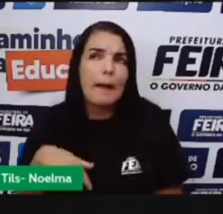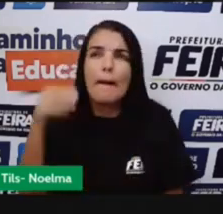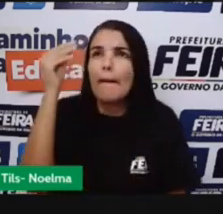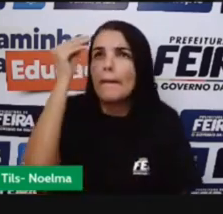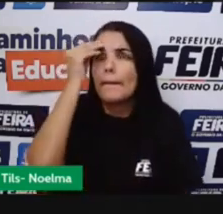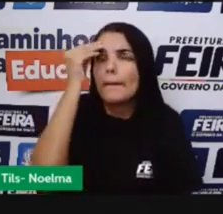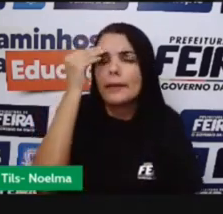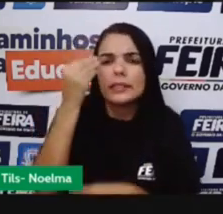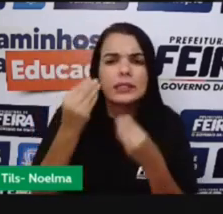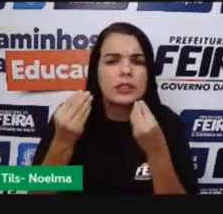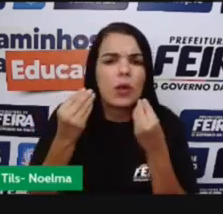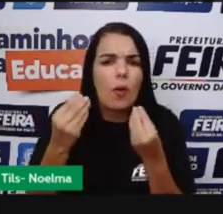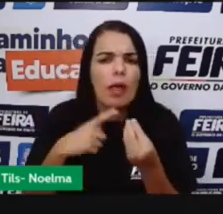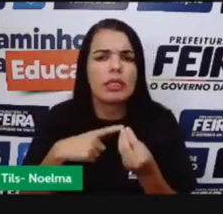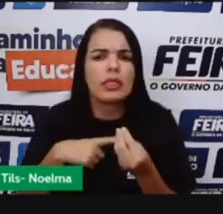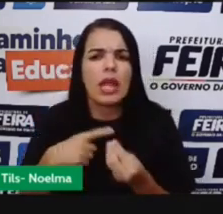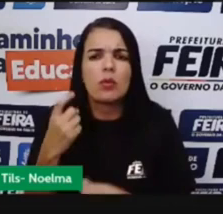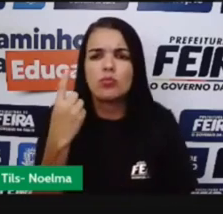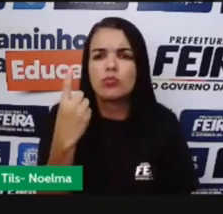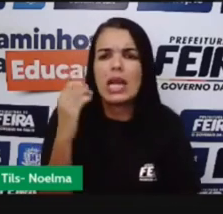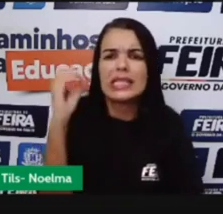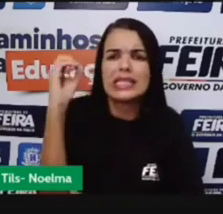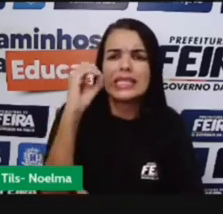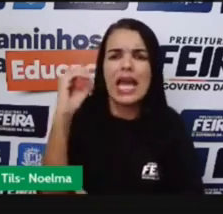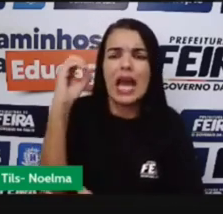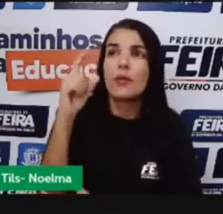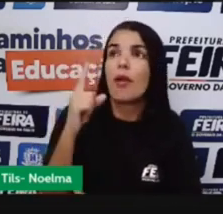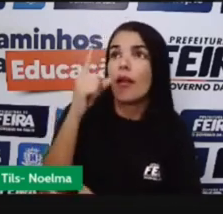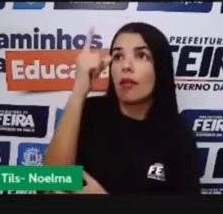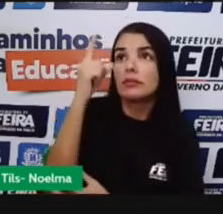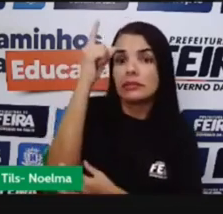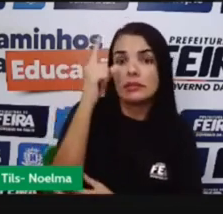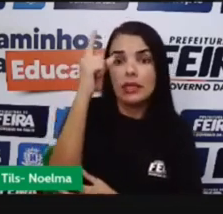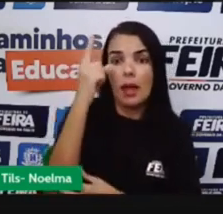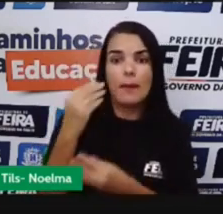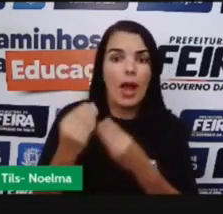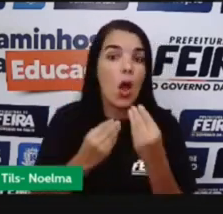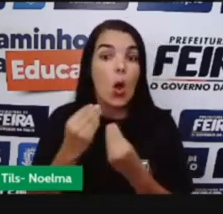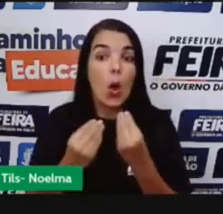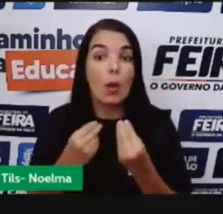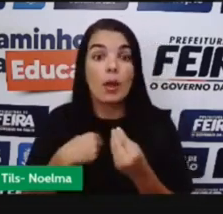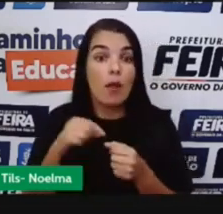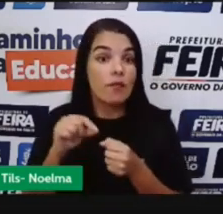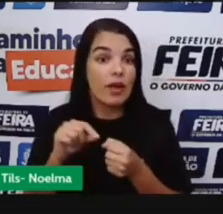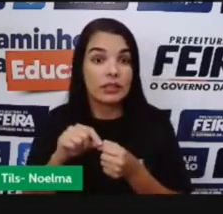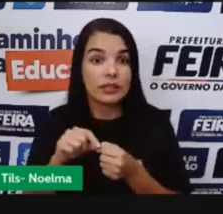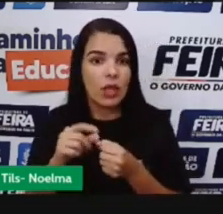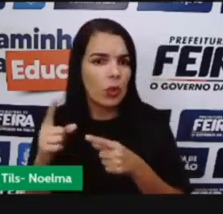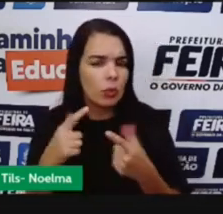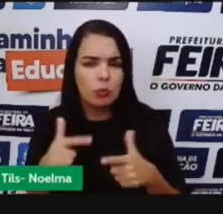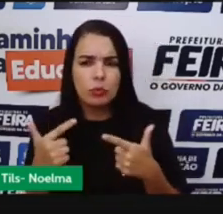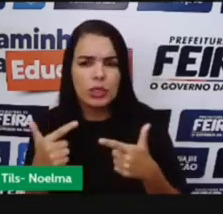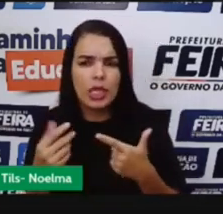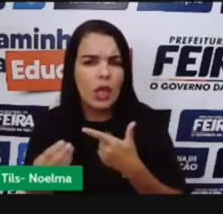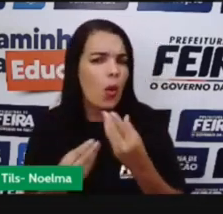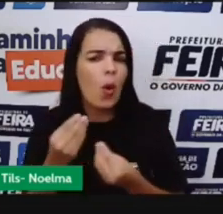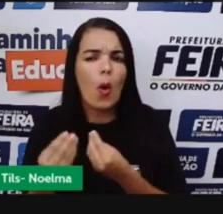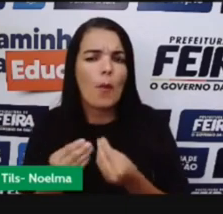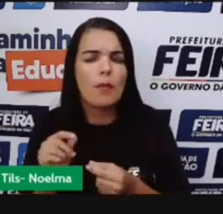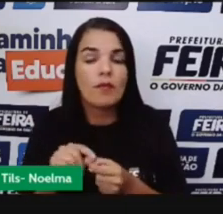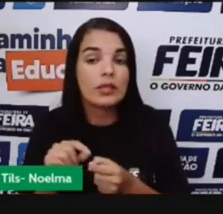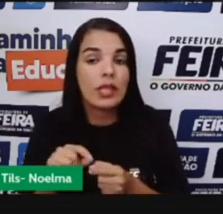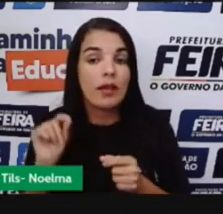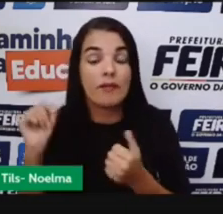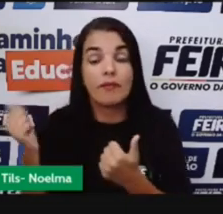meu Deus, apareceu um zero aqui. O que que eu faço com esse zero? Esse zero não dá para dividir para 5. O que que eu vou fazer com